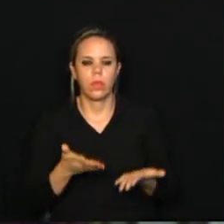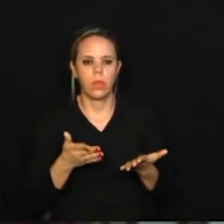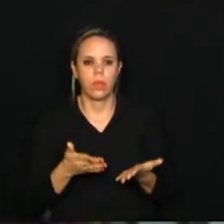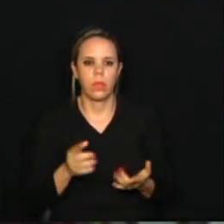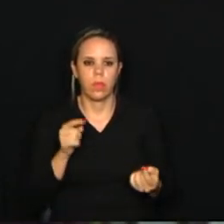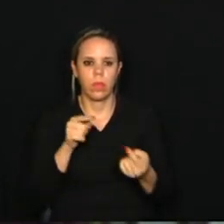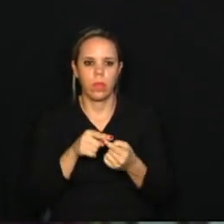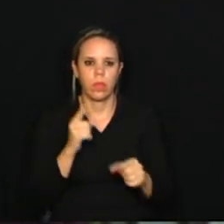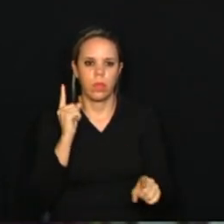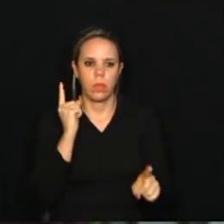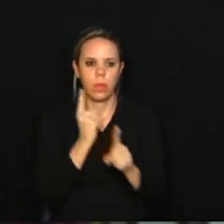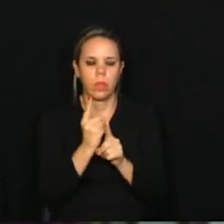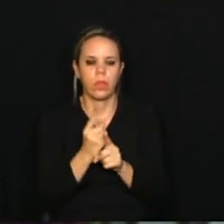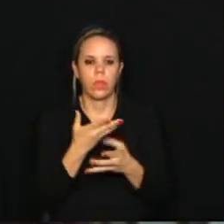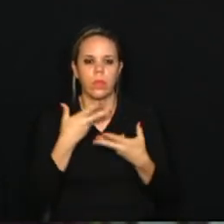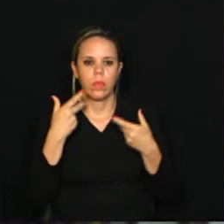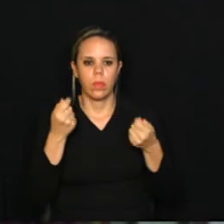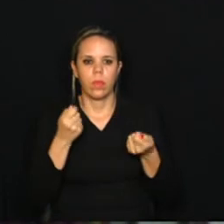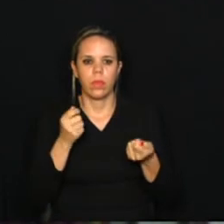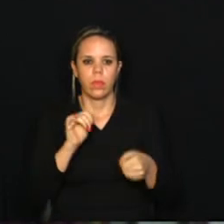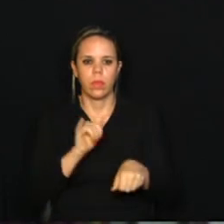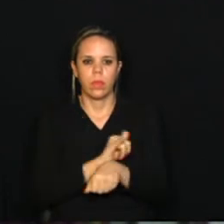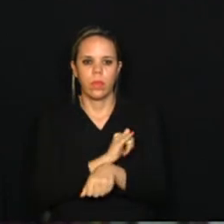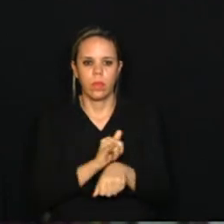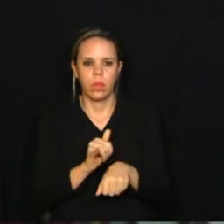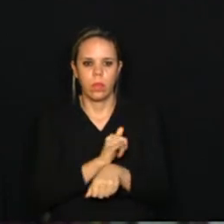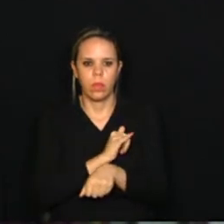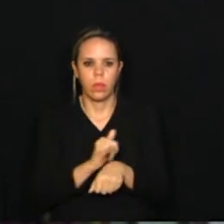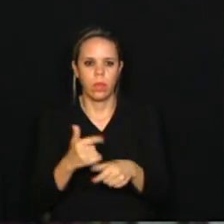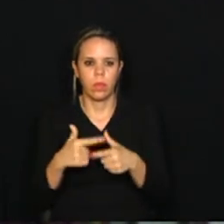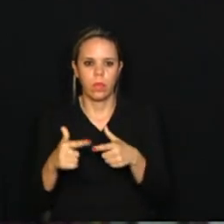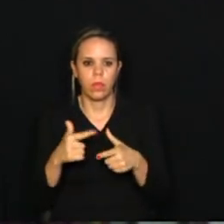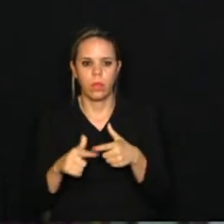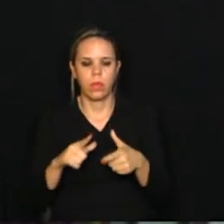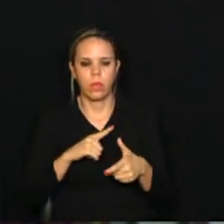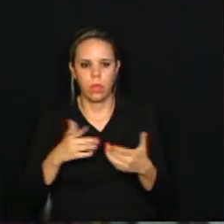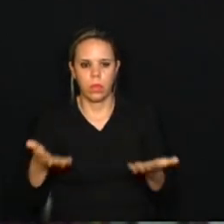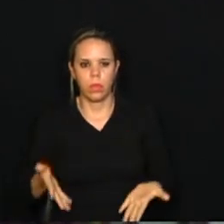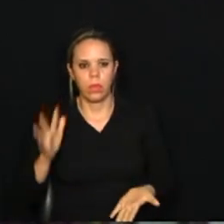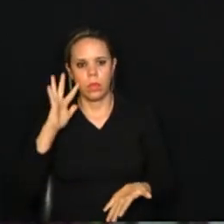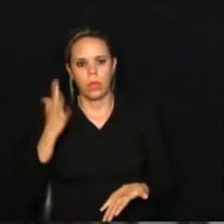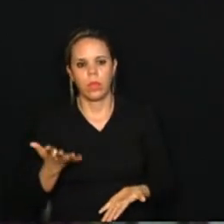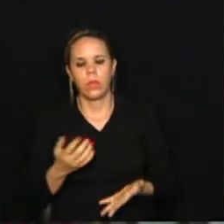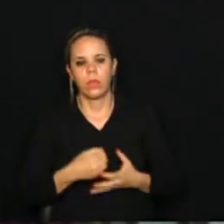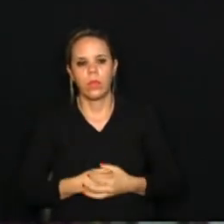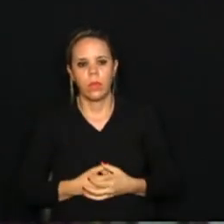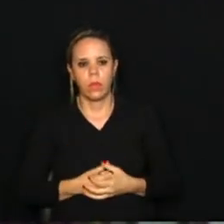de encontrar as melhores alternativas para os problemas que a gente tem que resolver.